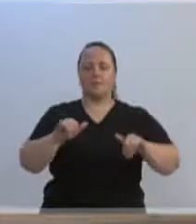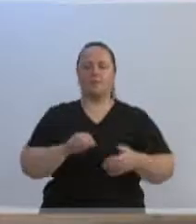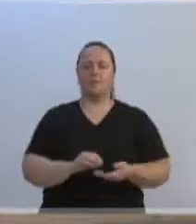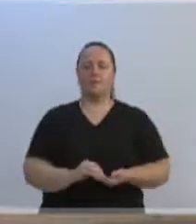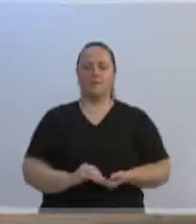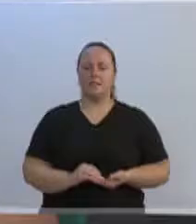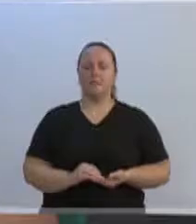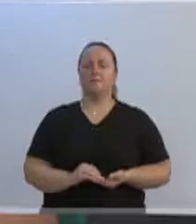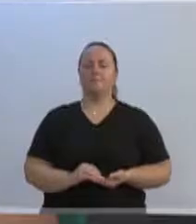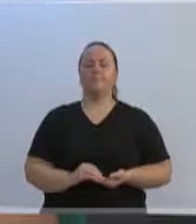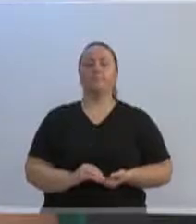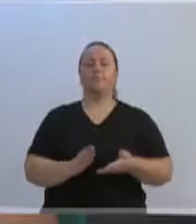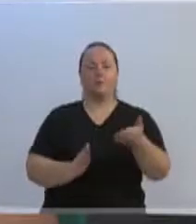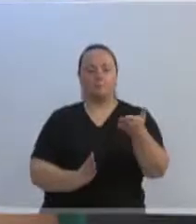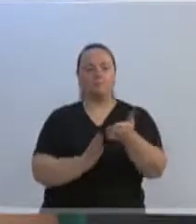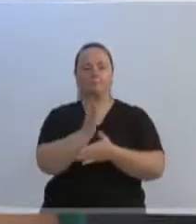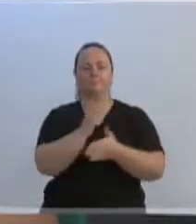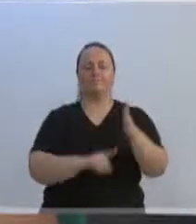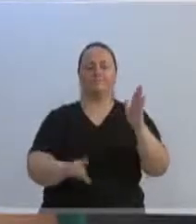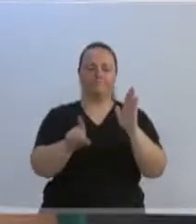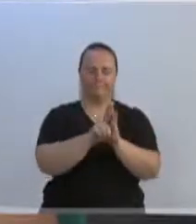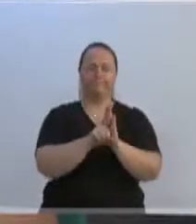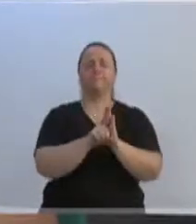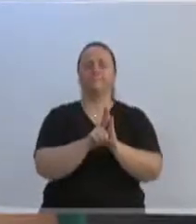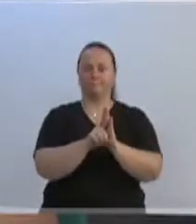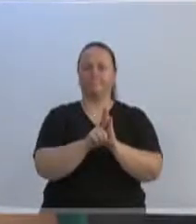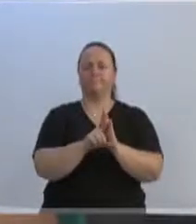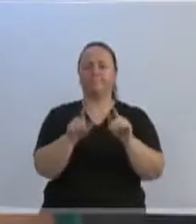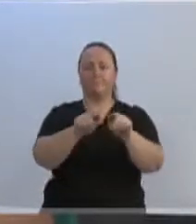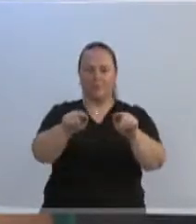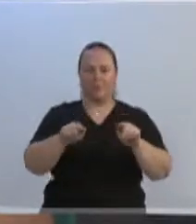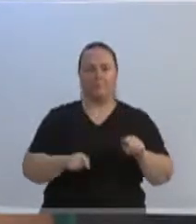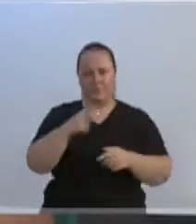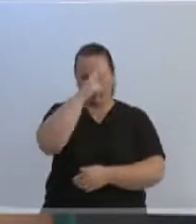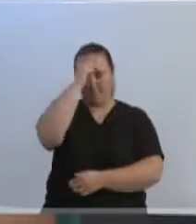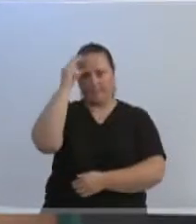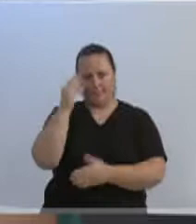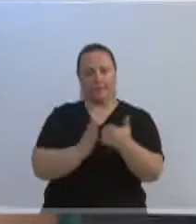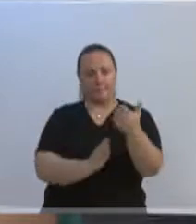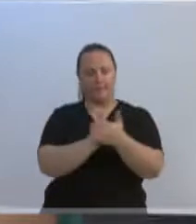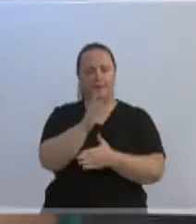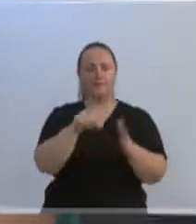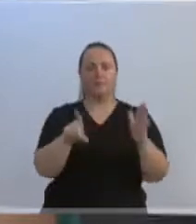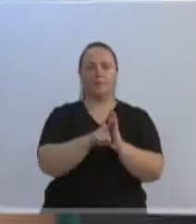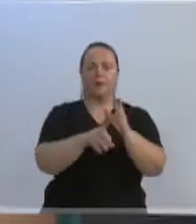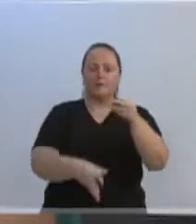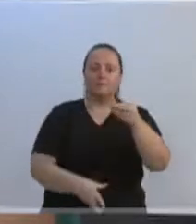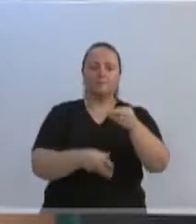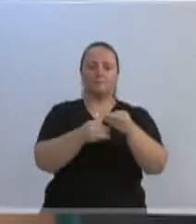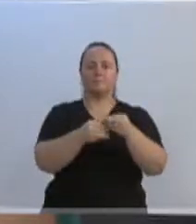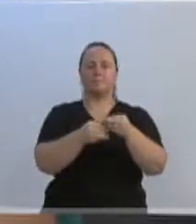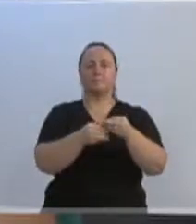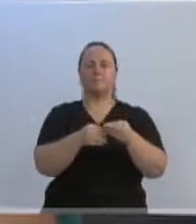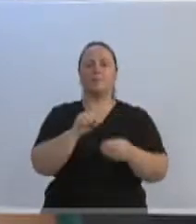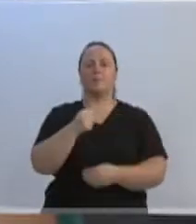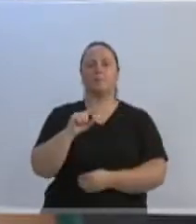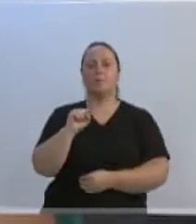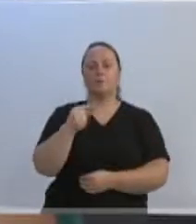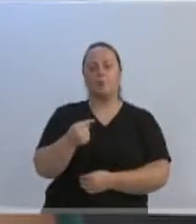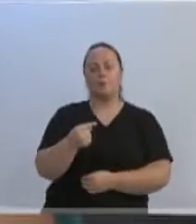ofício gabinete do prefeito número 718 de 2017 lei complementar número 8.400